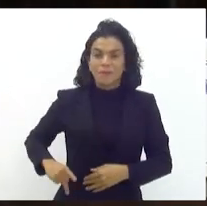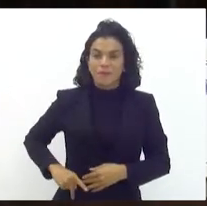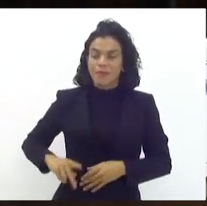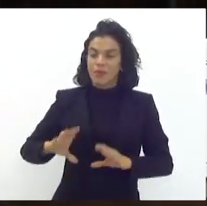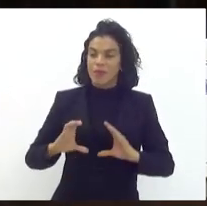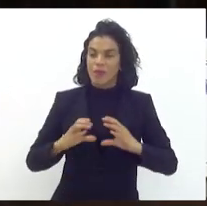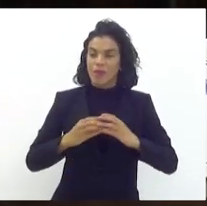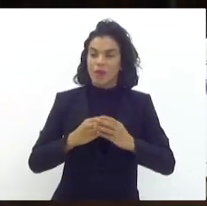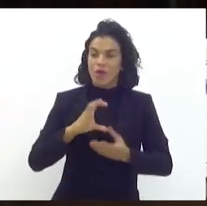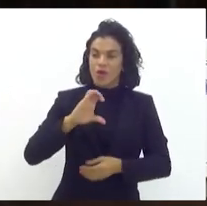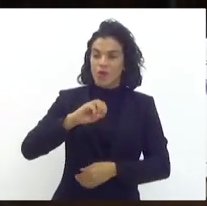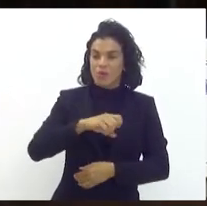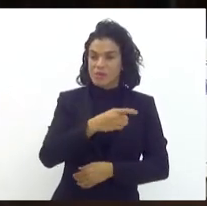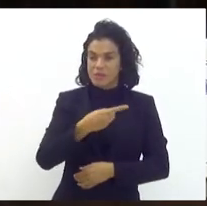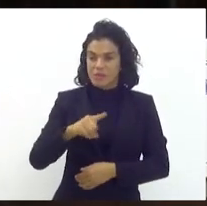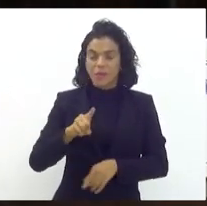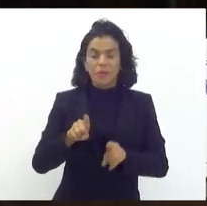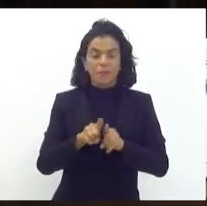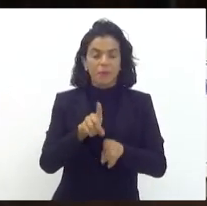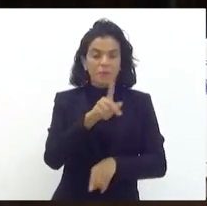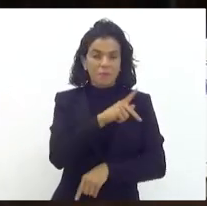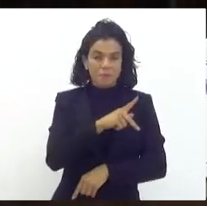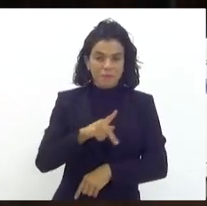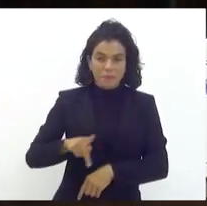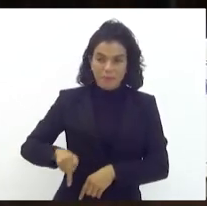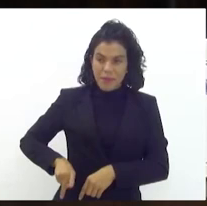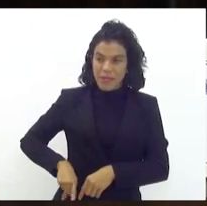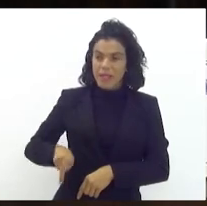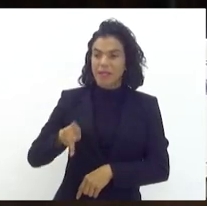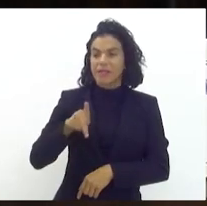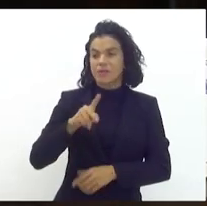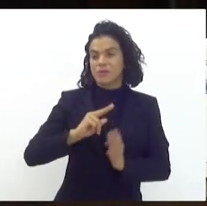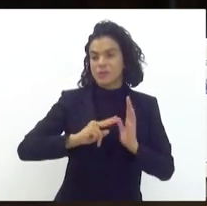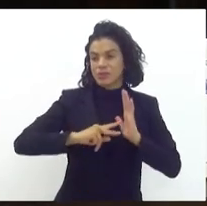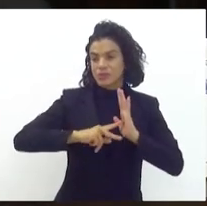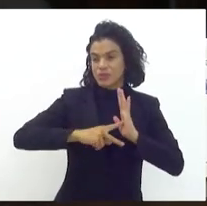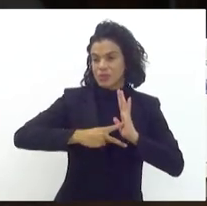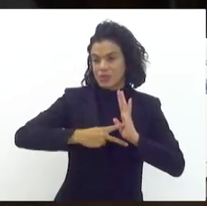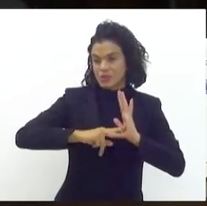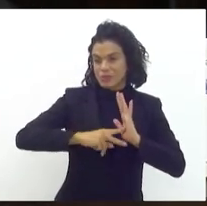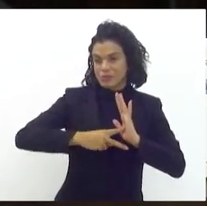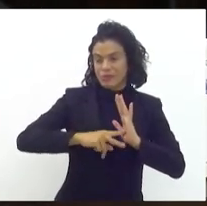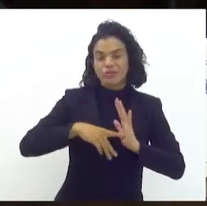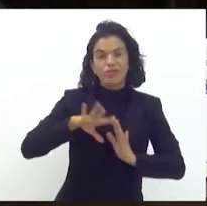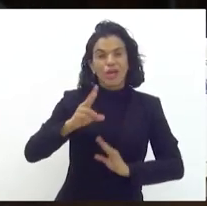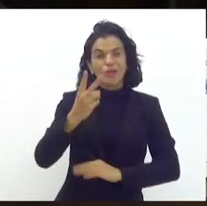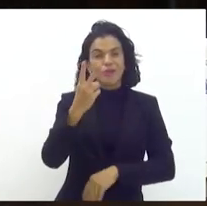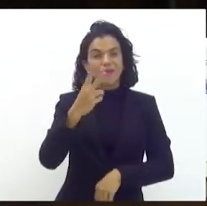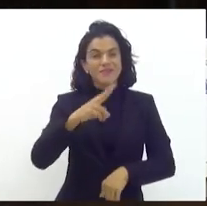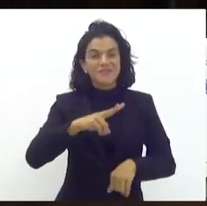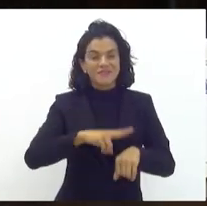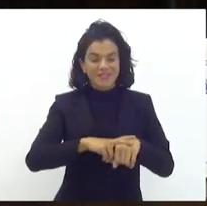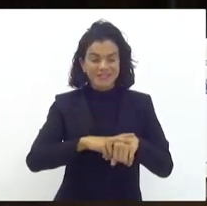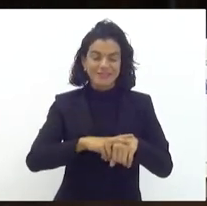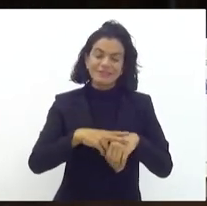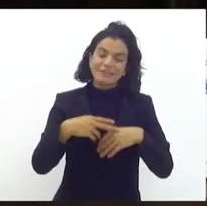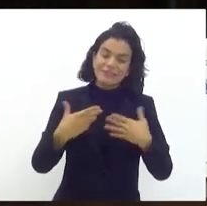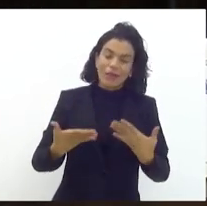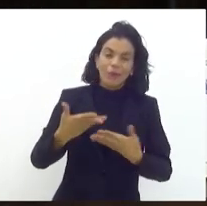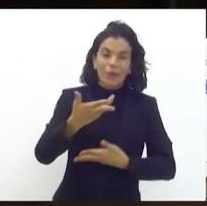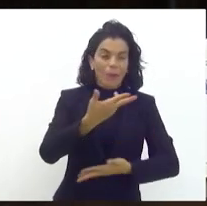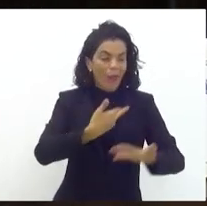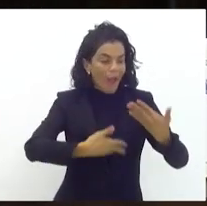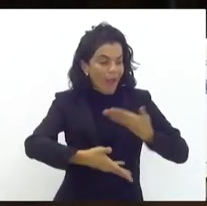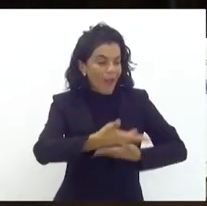Alexandre Melo presidente do sindicato sindicato tão querido né eu que já passei duas vezes lá Felipe então tem uma relação